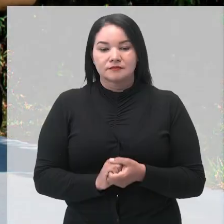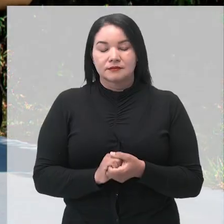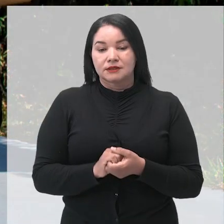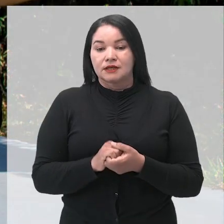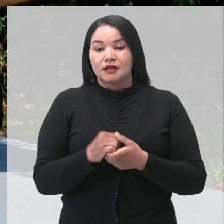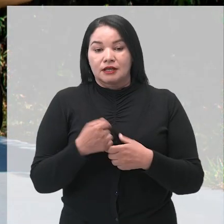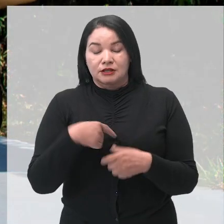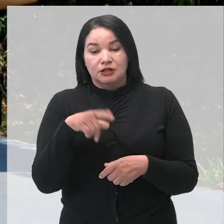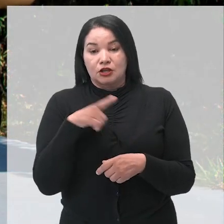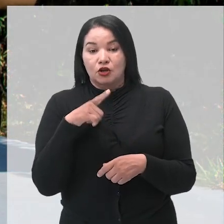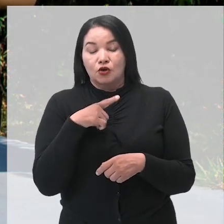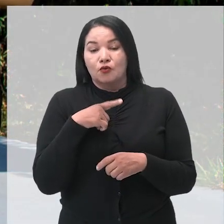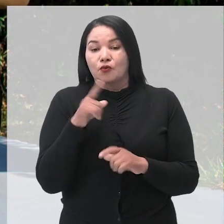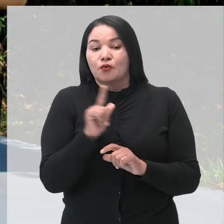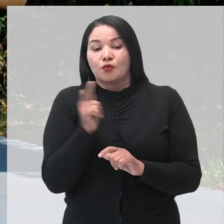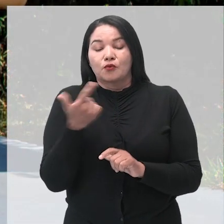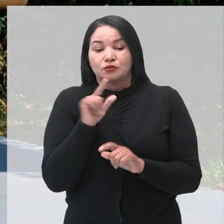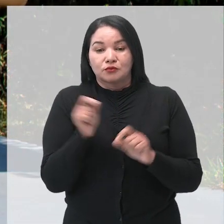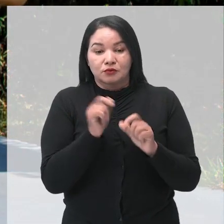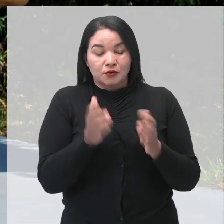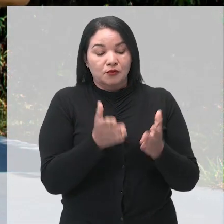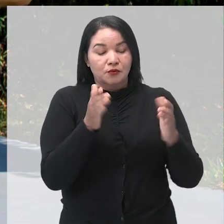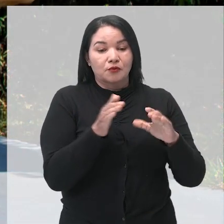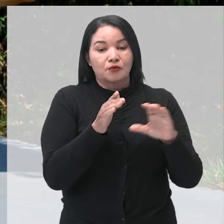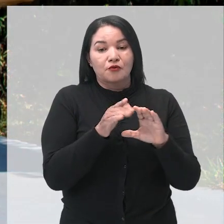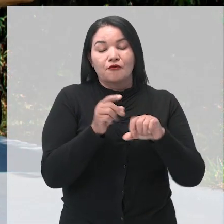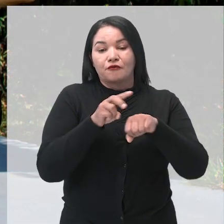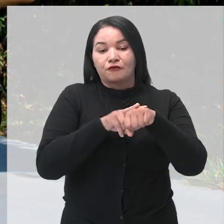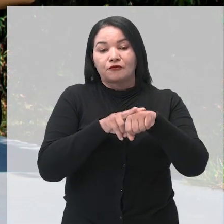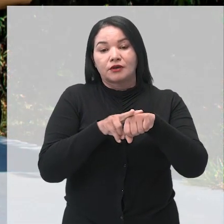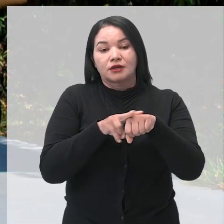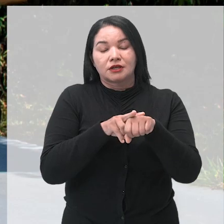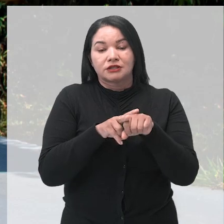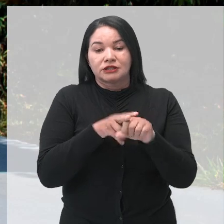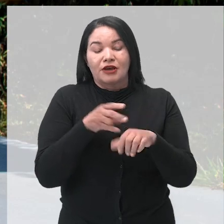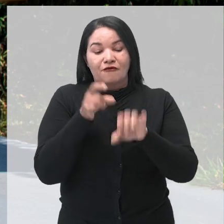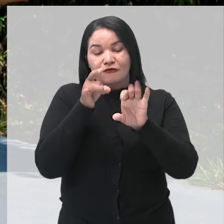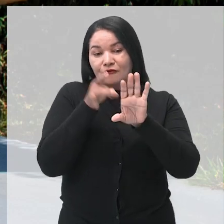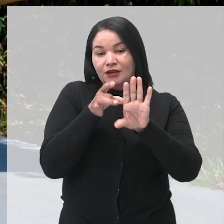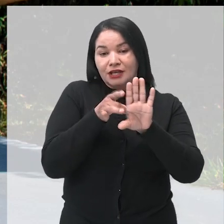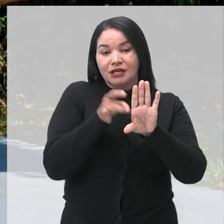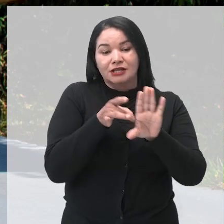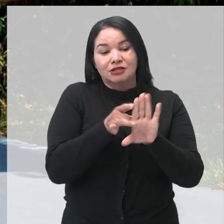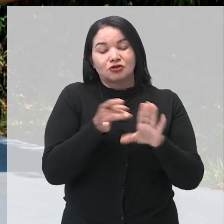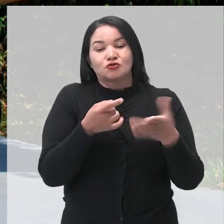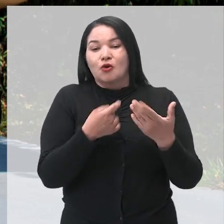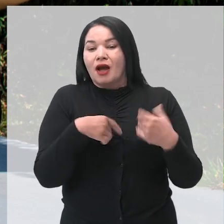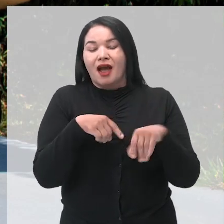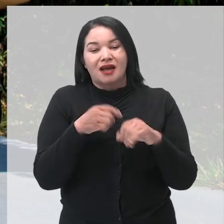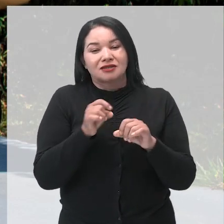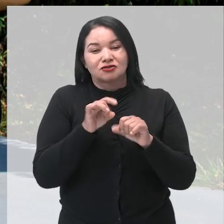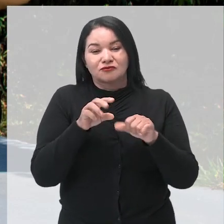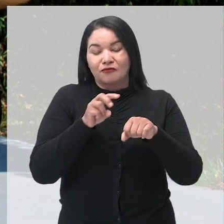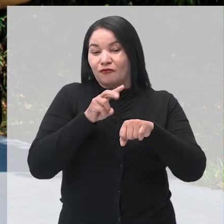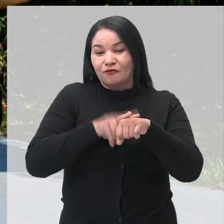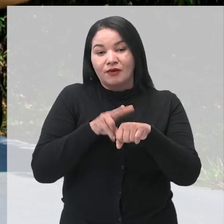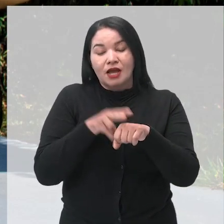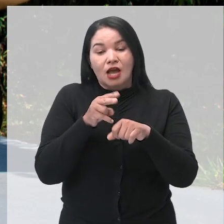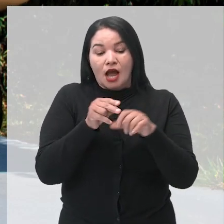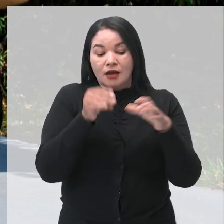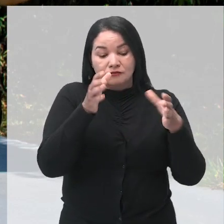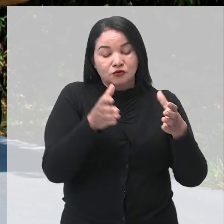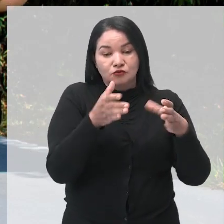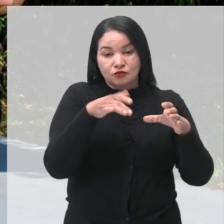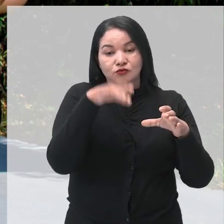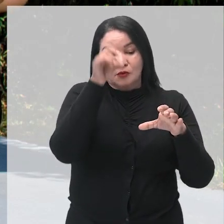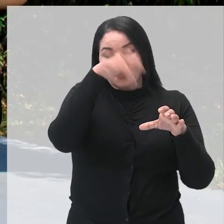exemplo. A gente tem ainda o coletor verde. Esse coletor verde serve para receber vidros, então pode ser aquela embalagem de vidro que você